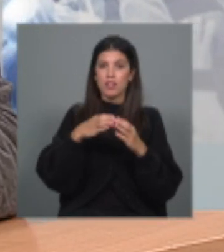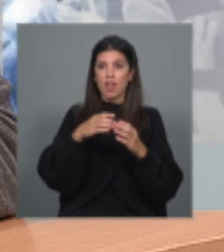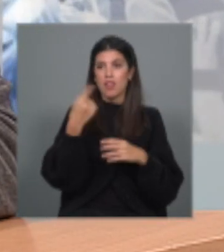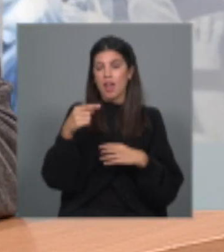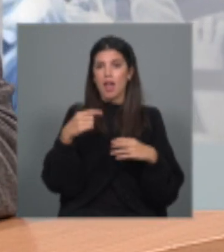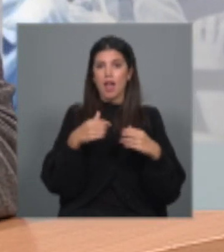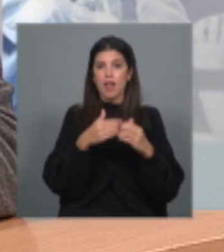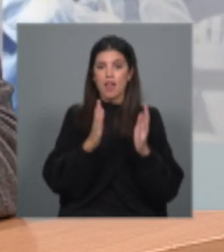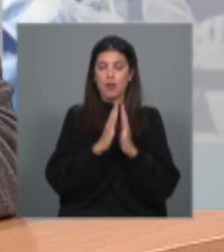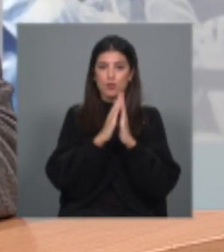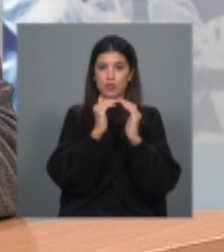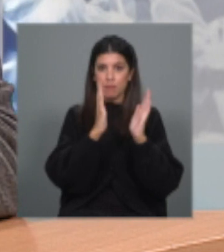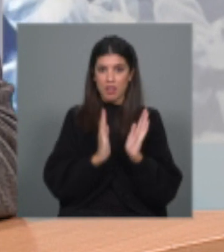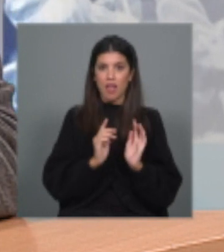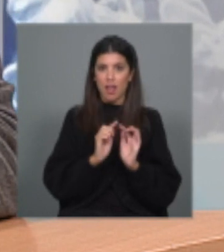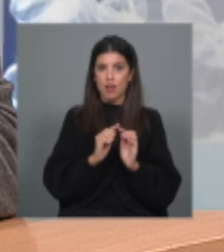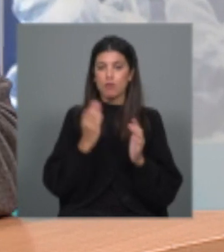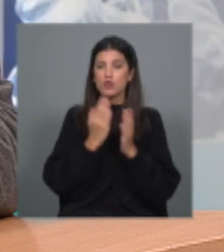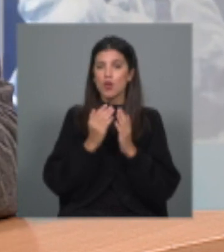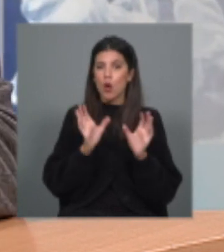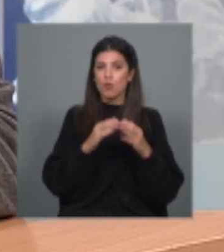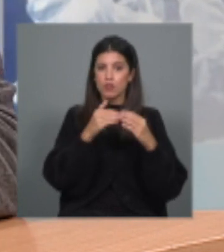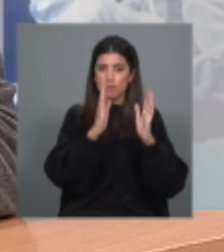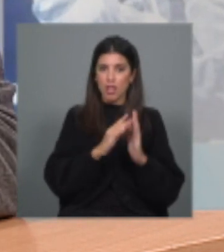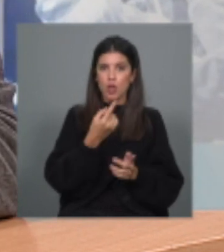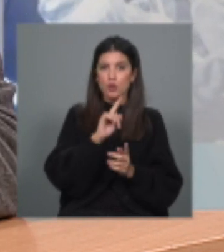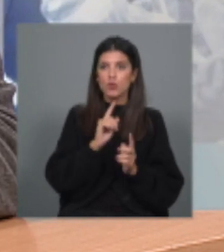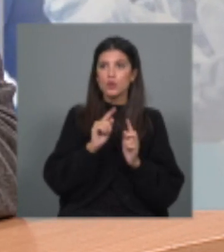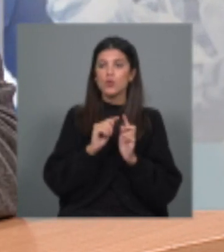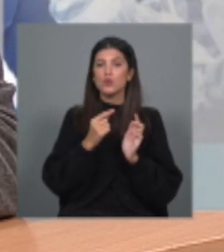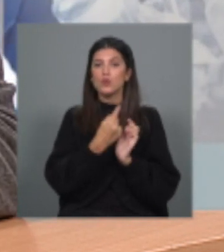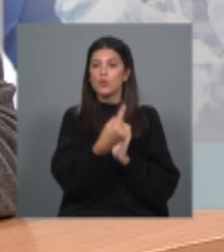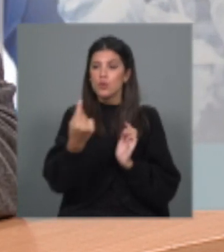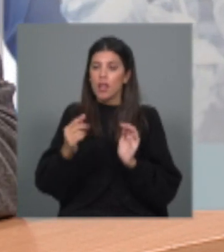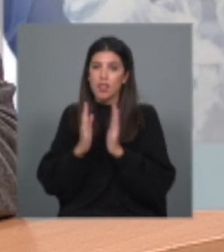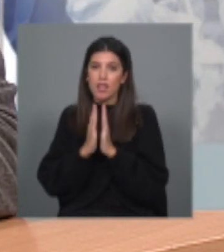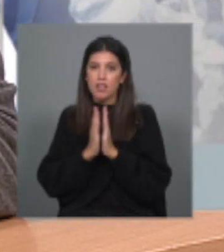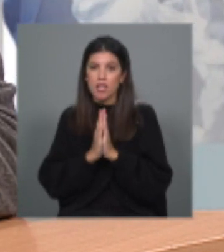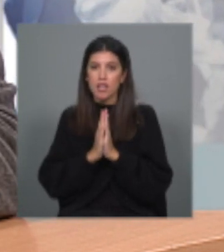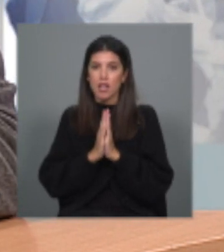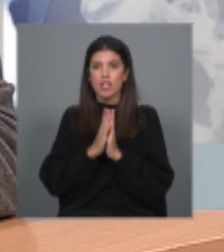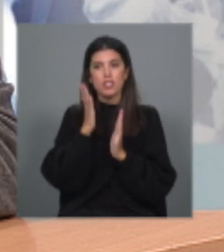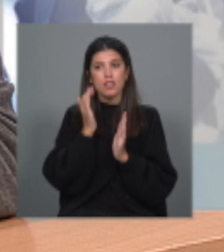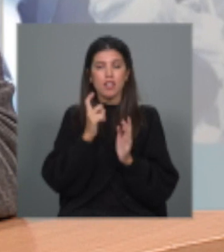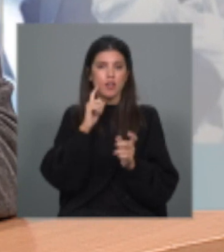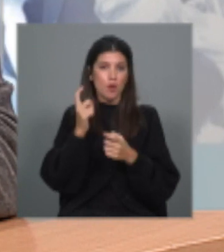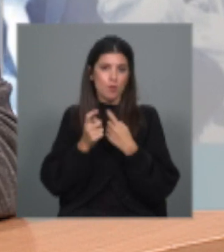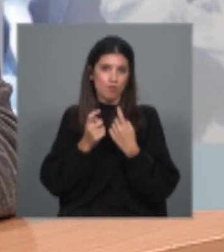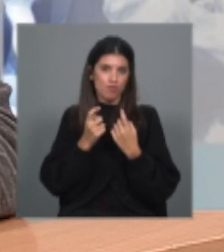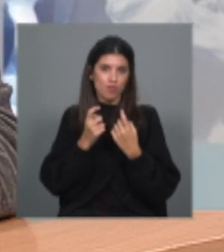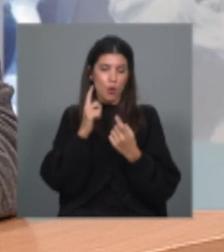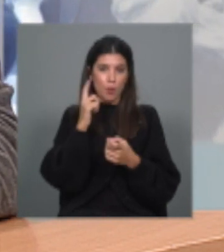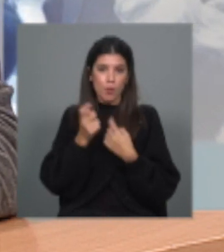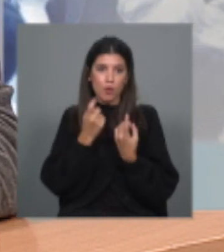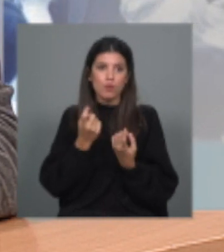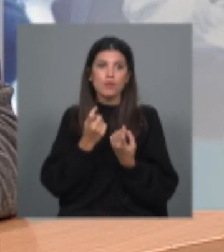graças a Deus, não é só os seminários que fazem esse papel, os serviços das pastorais das vocações também vão procurando dar continuidade a isso ao longo do ano e,